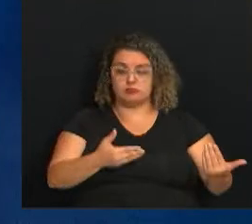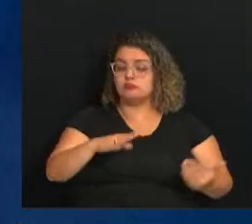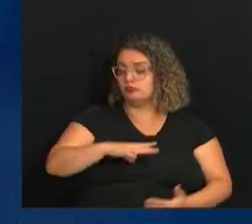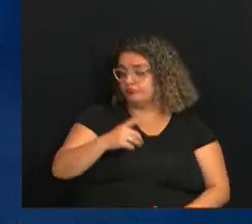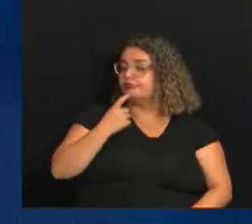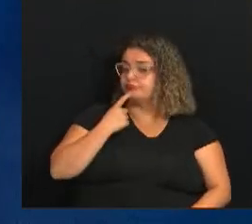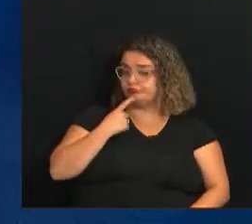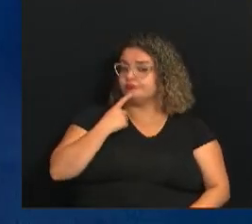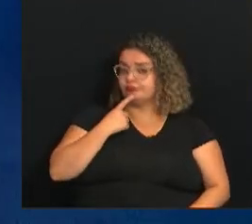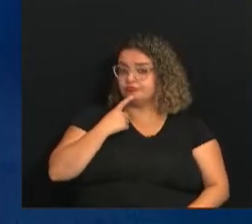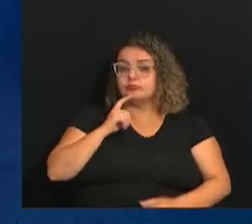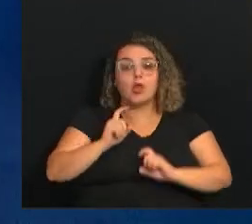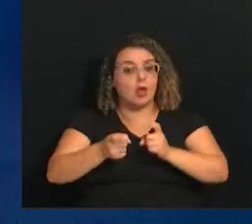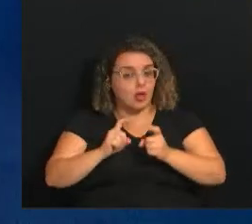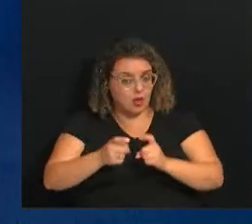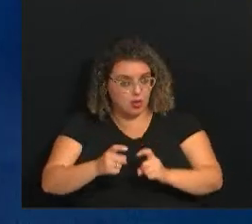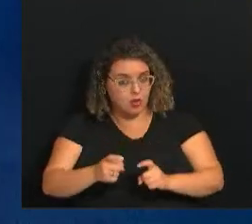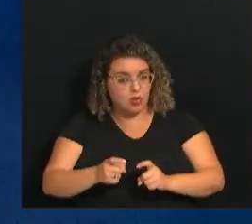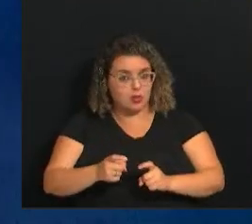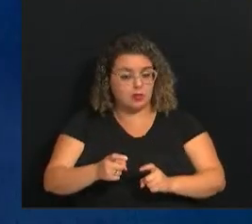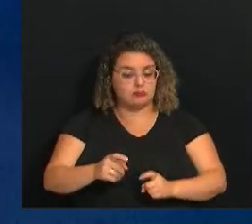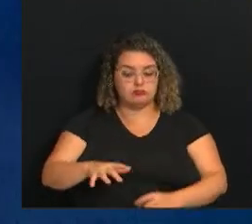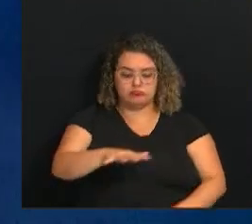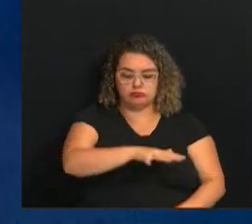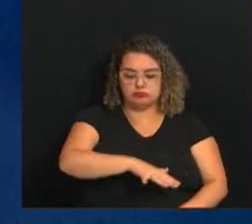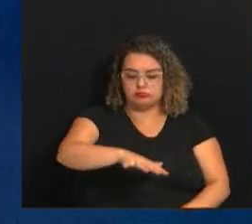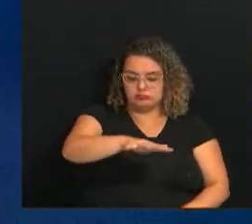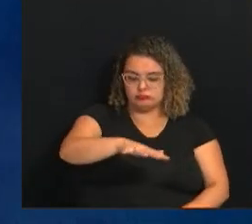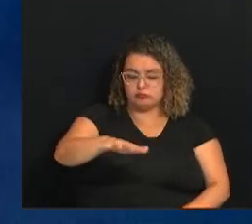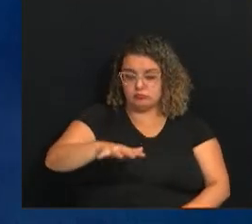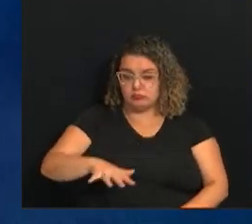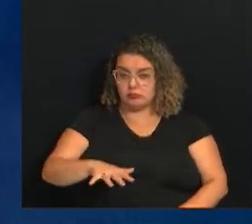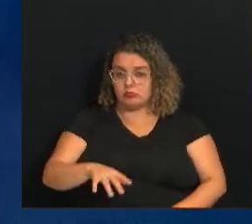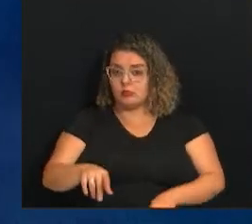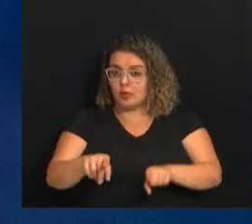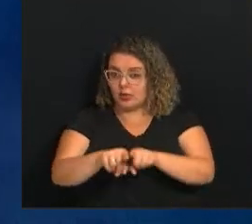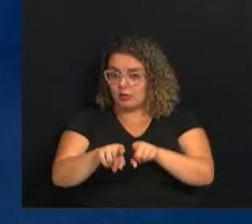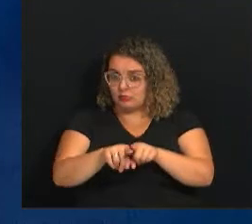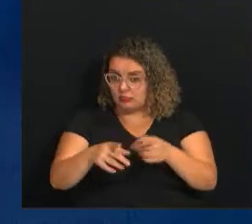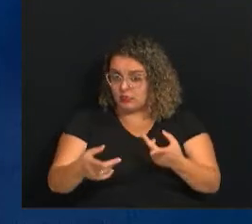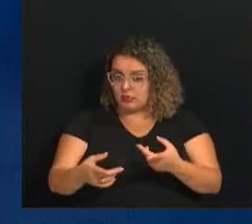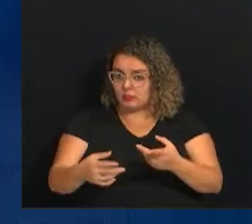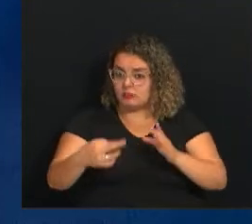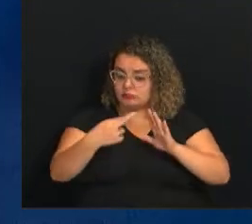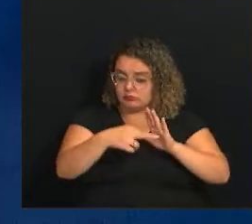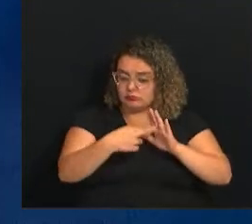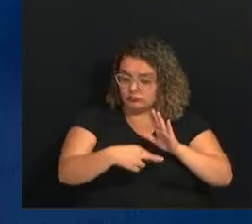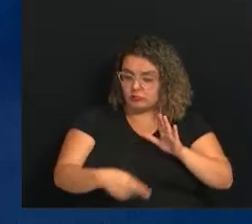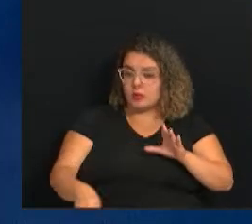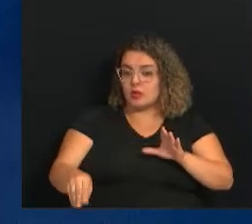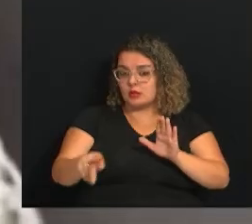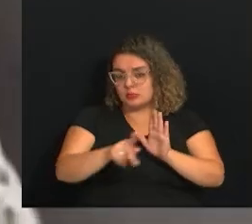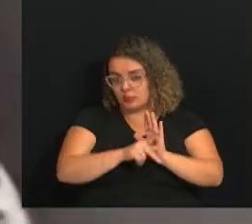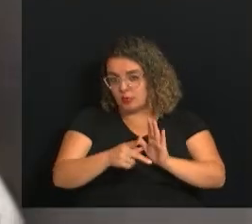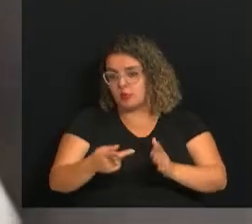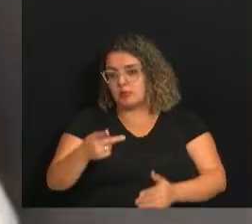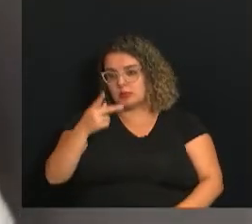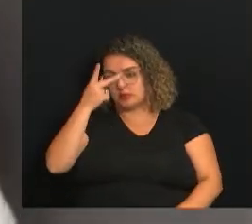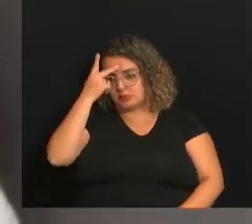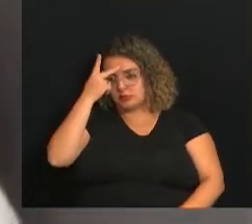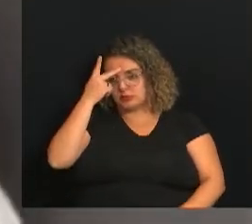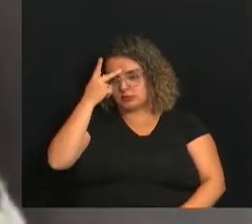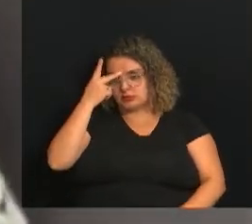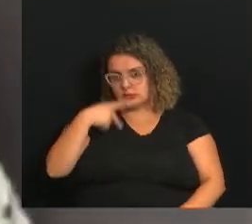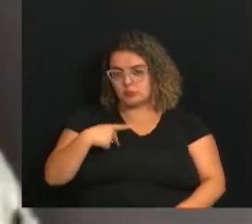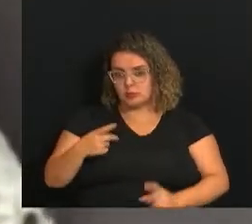reuniões intersetoriais da rede, bem como regulamenta as próprias reuniões. As